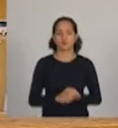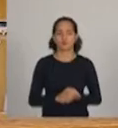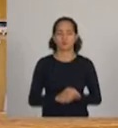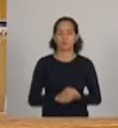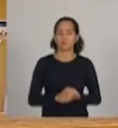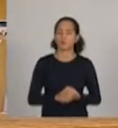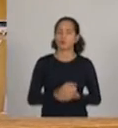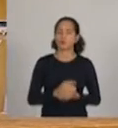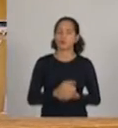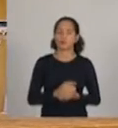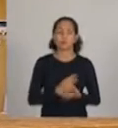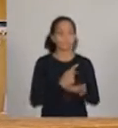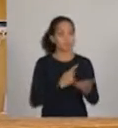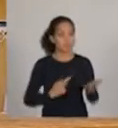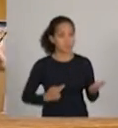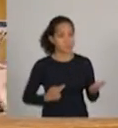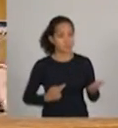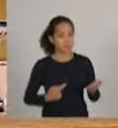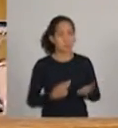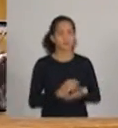Senhor presidente,